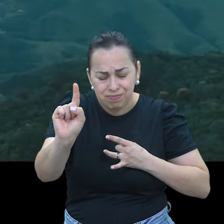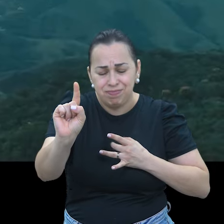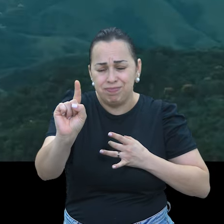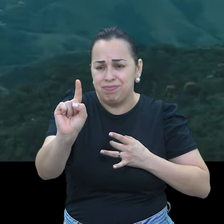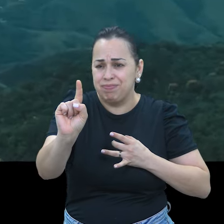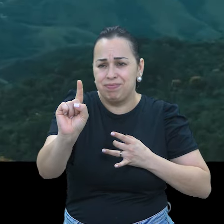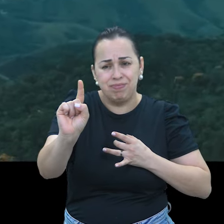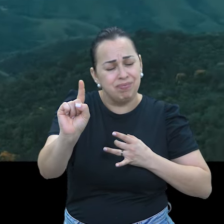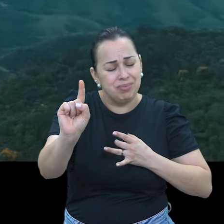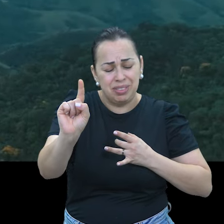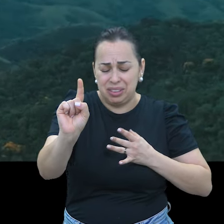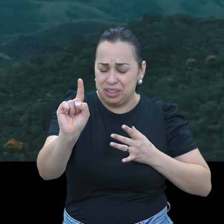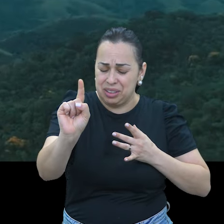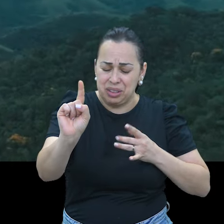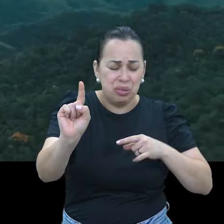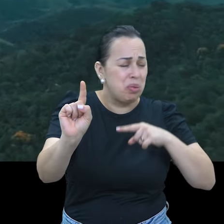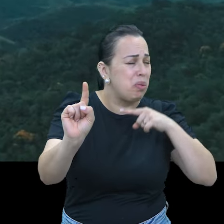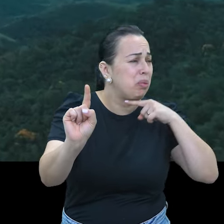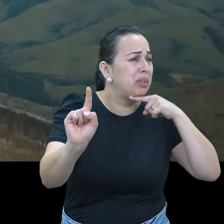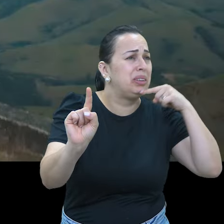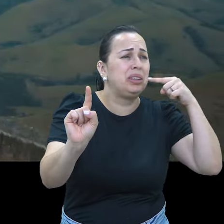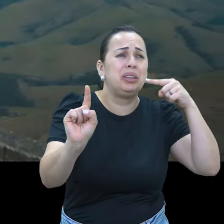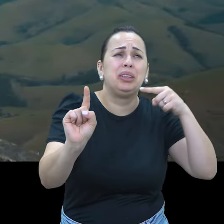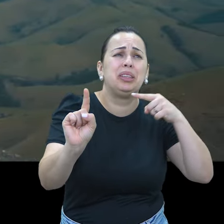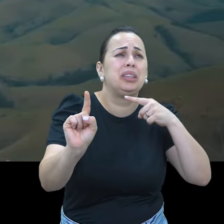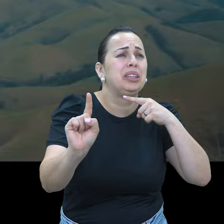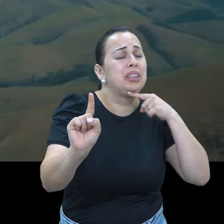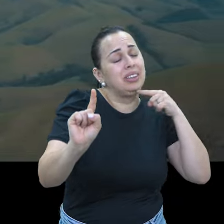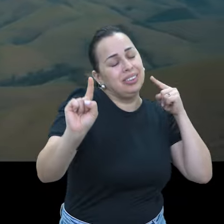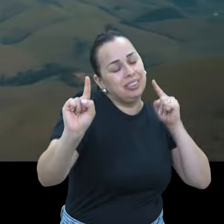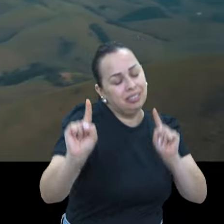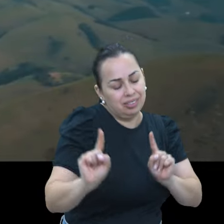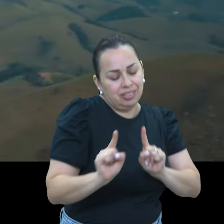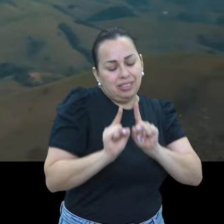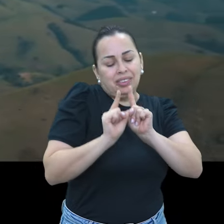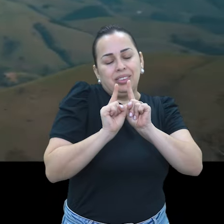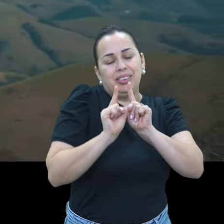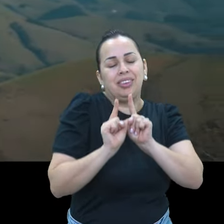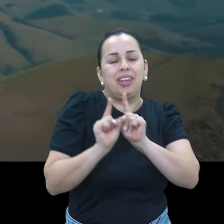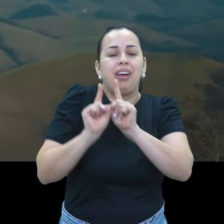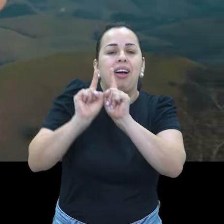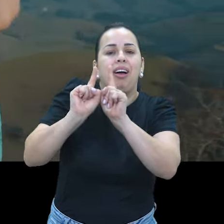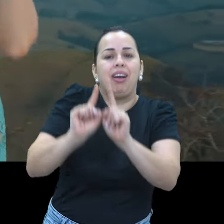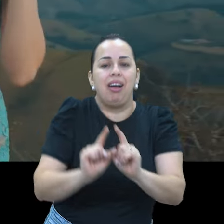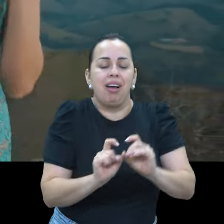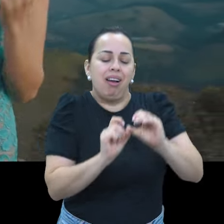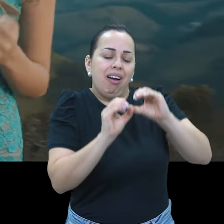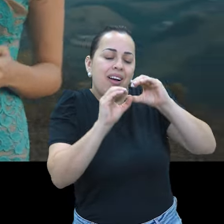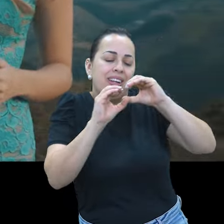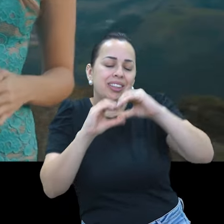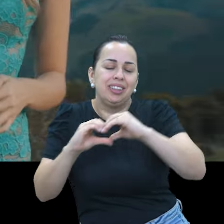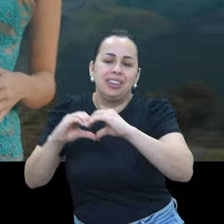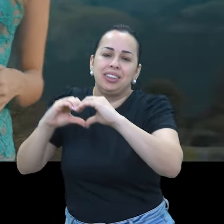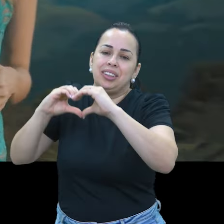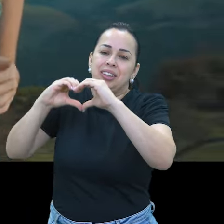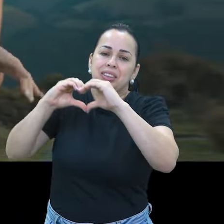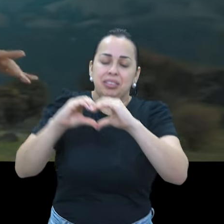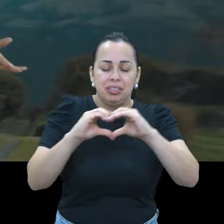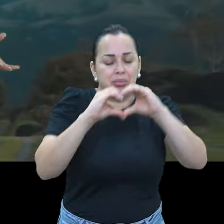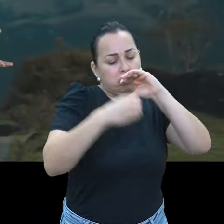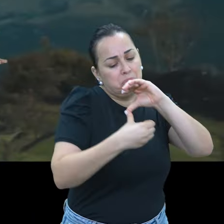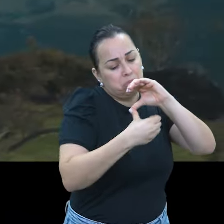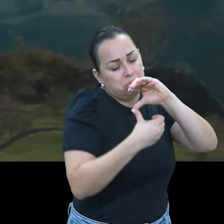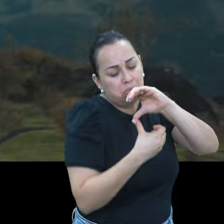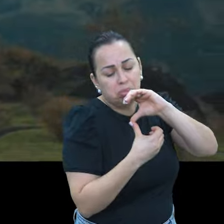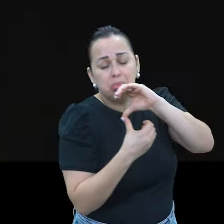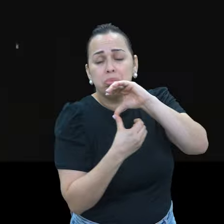Juro, não vou suportar. Eu e você juramos nos amar, mas infelizmente de